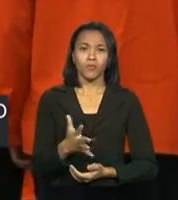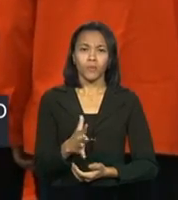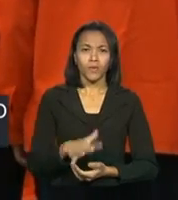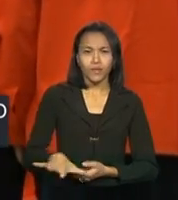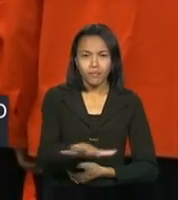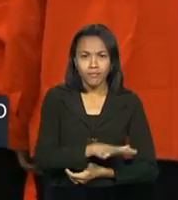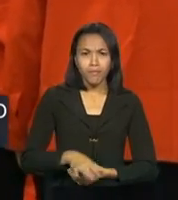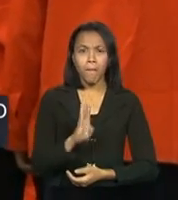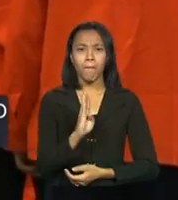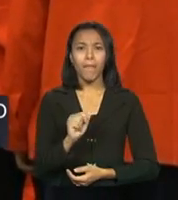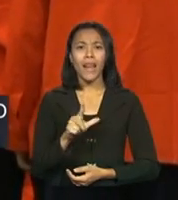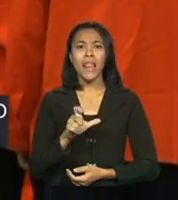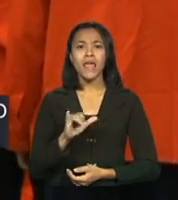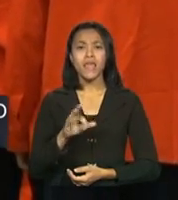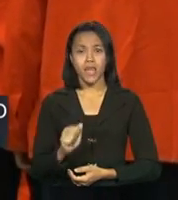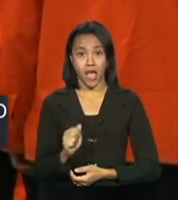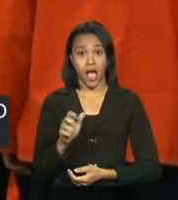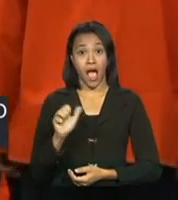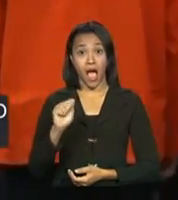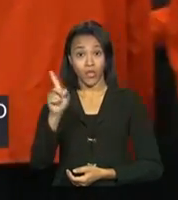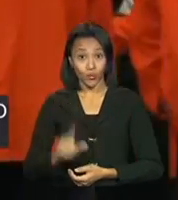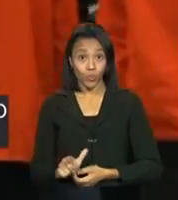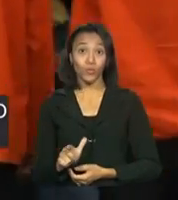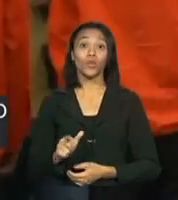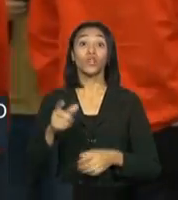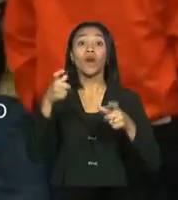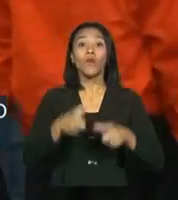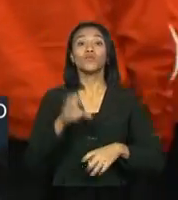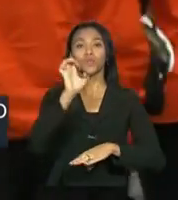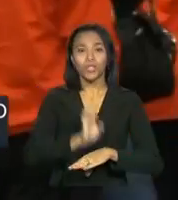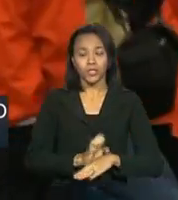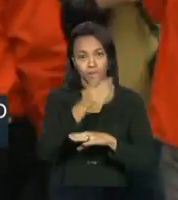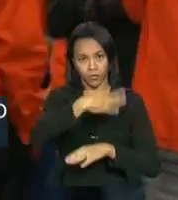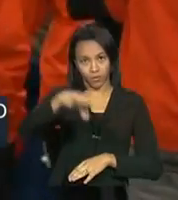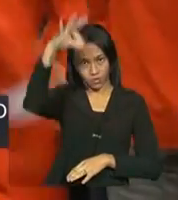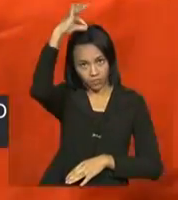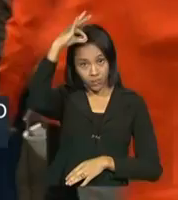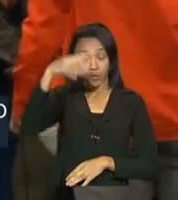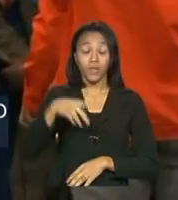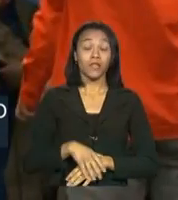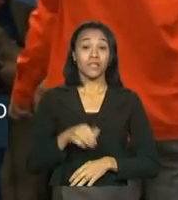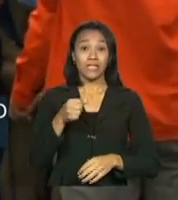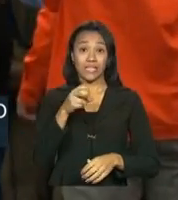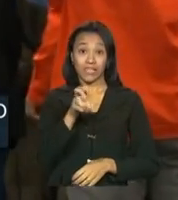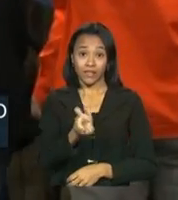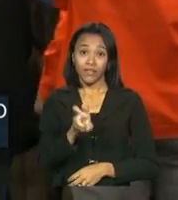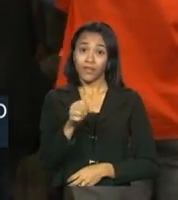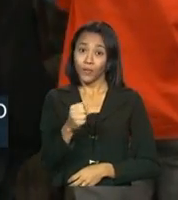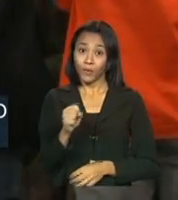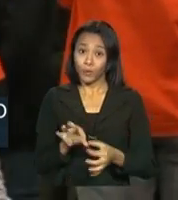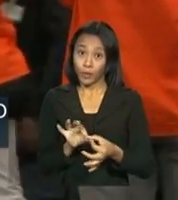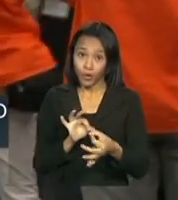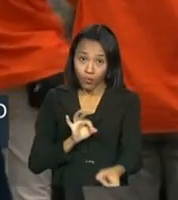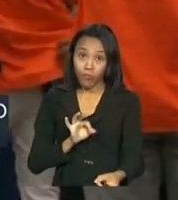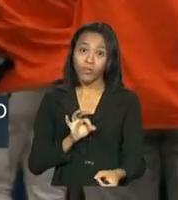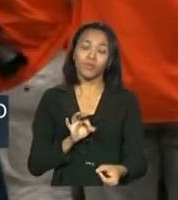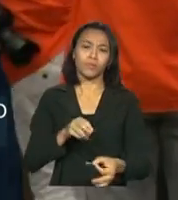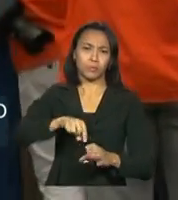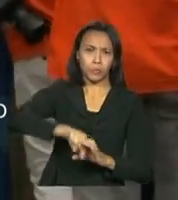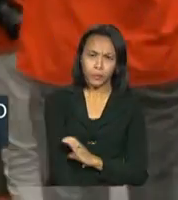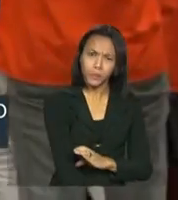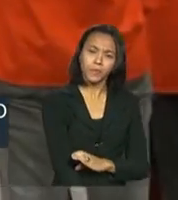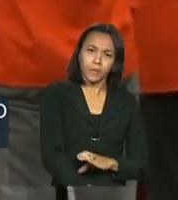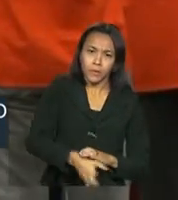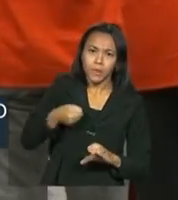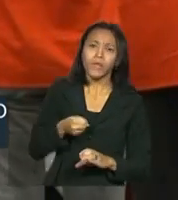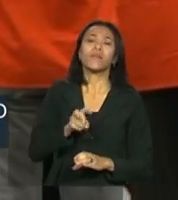de Baleia Azul, no estado do Espírito Santo, a cerca de 78 quilômetros da costa. E é um tipo de